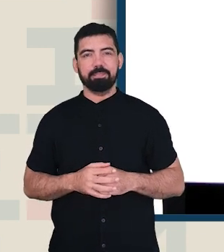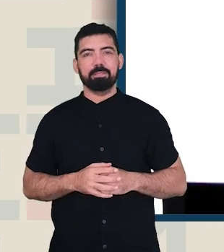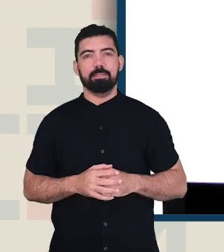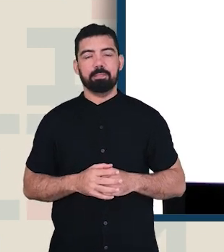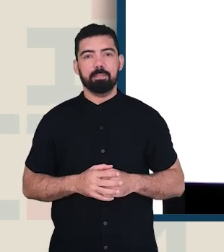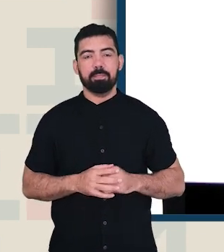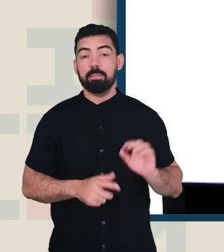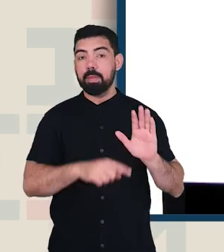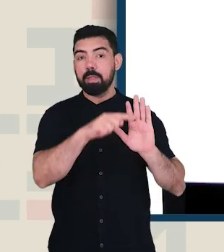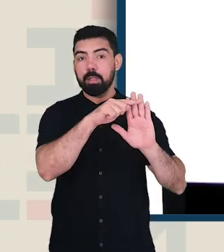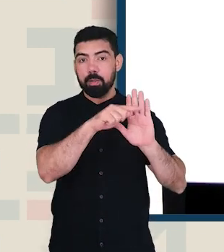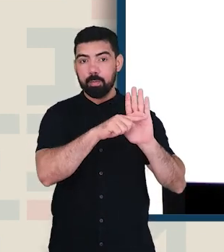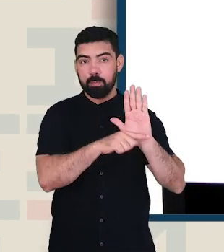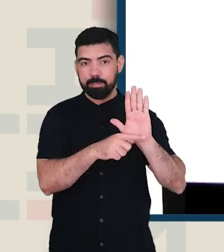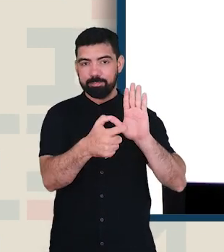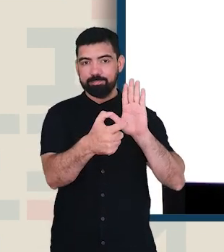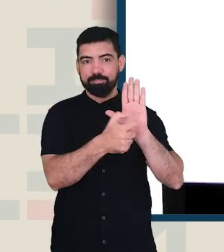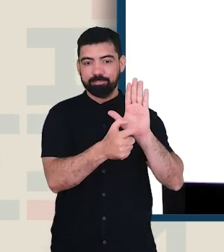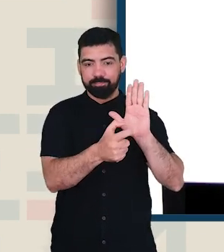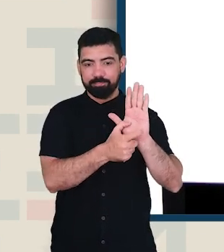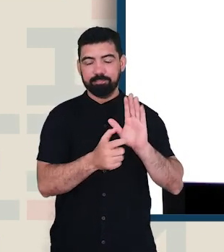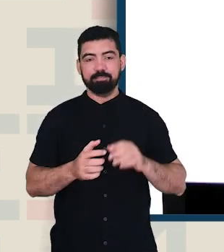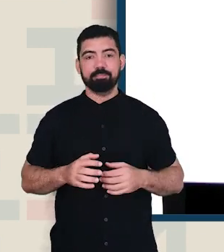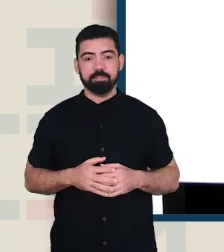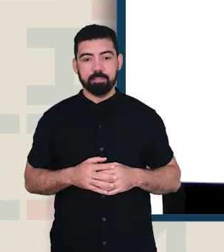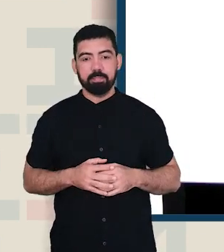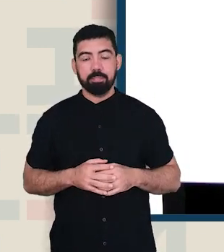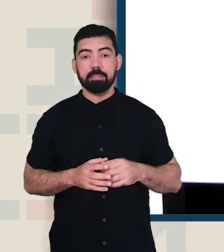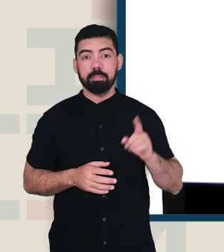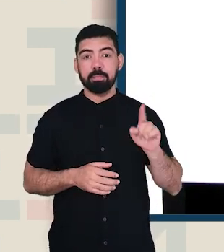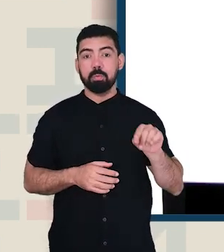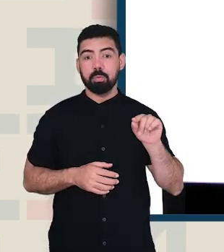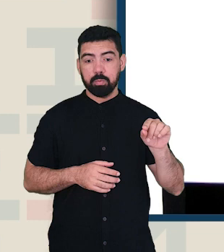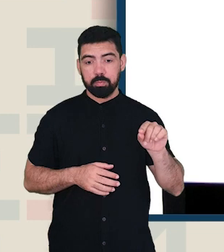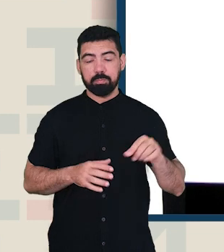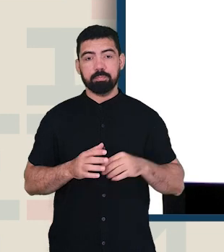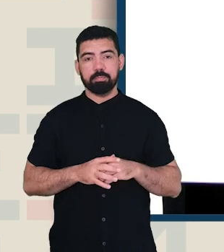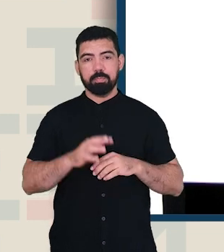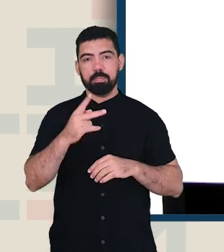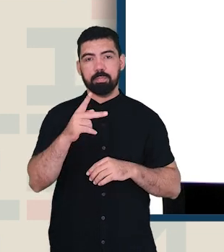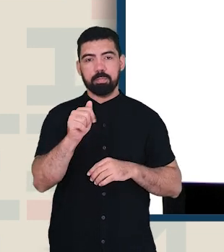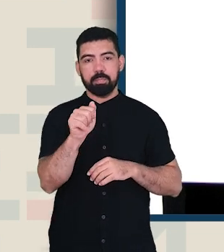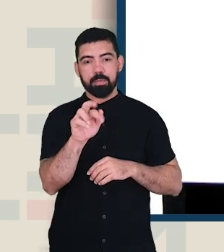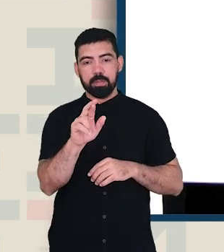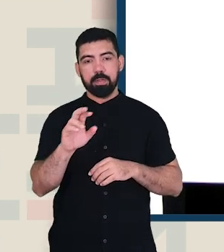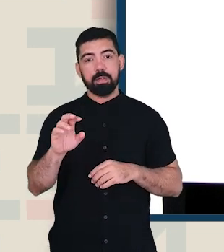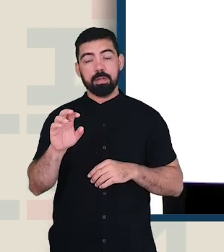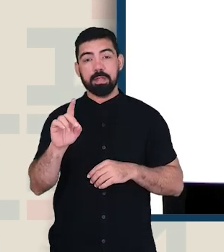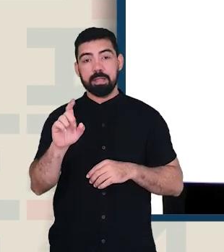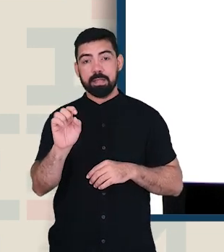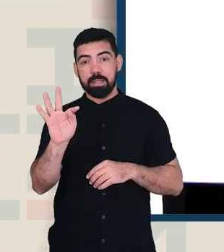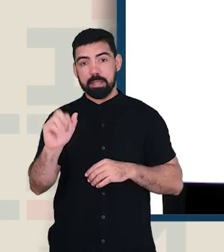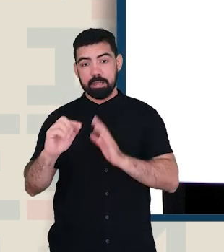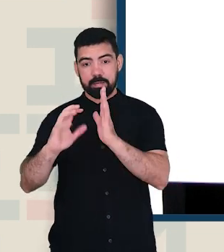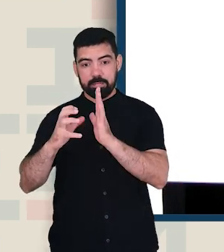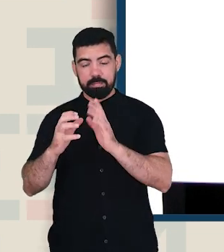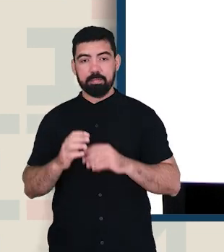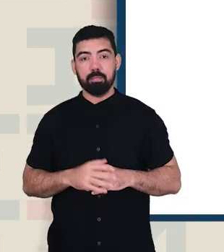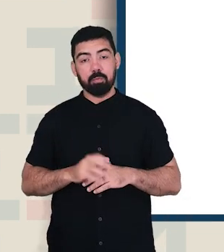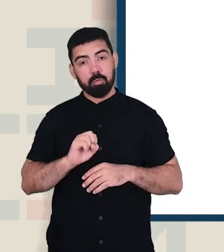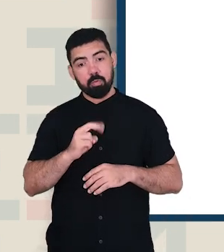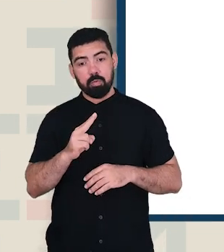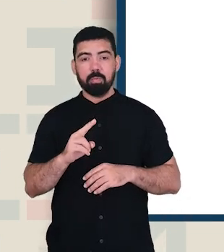Este programa é um Pure Data, dato puro,